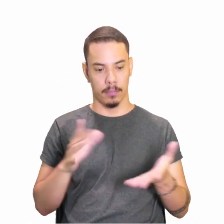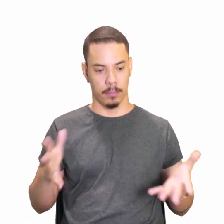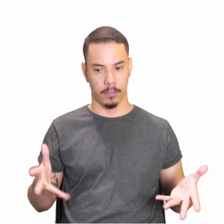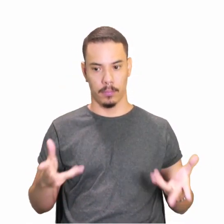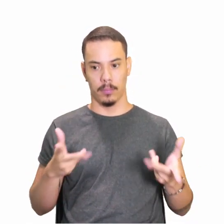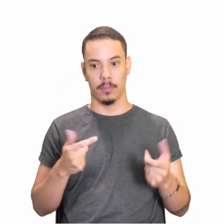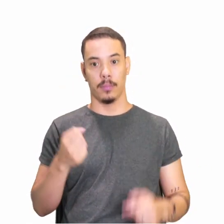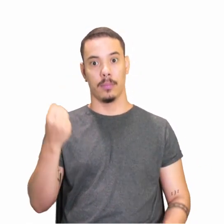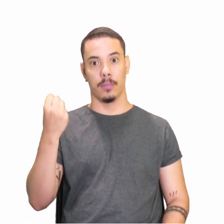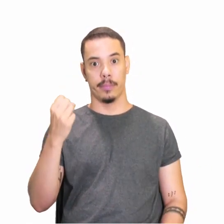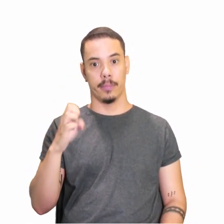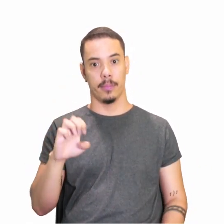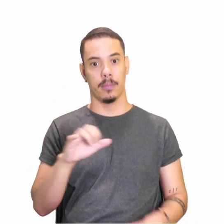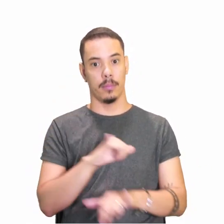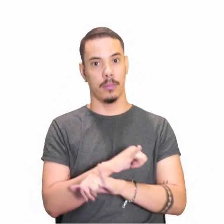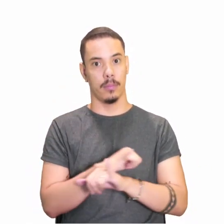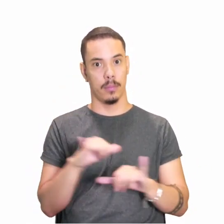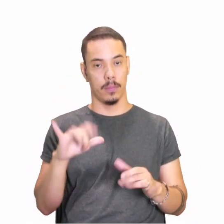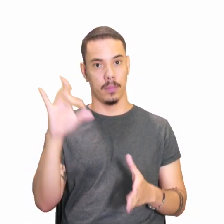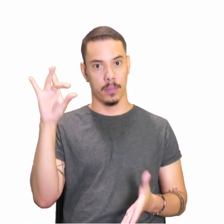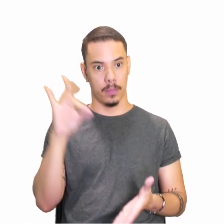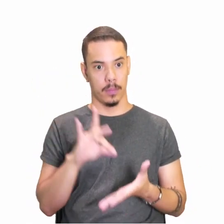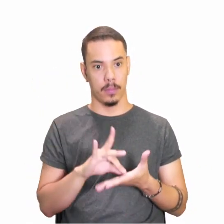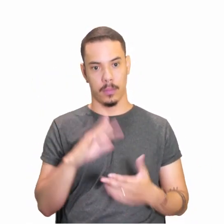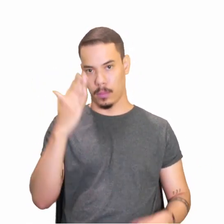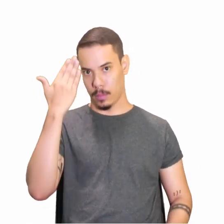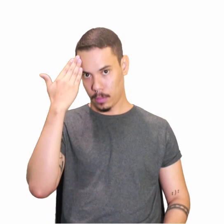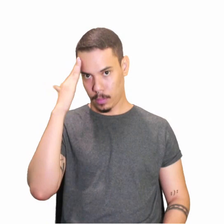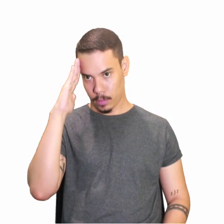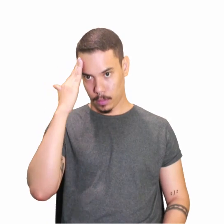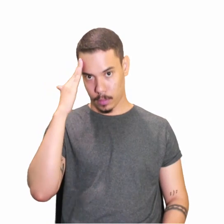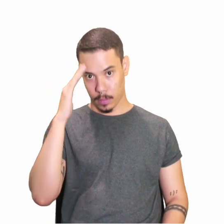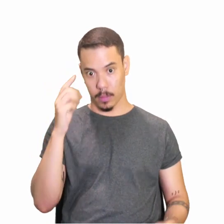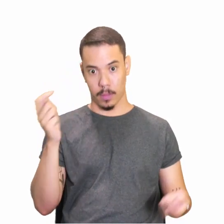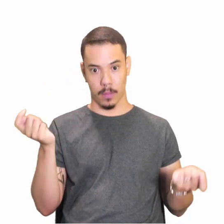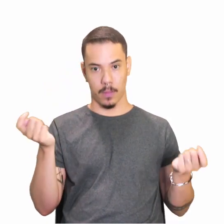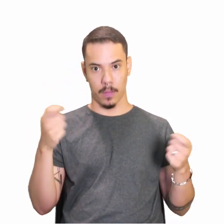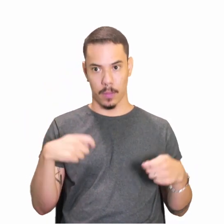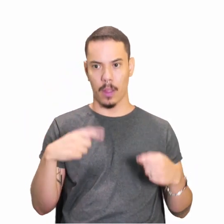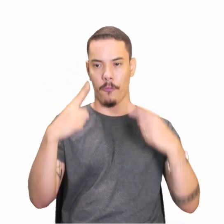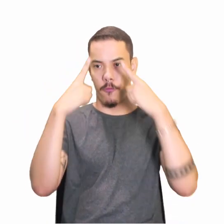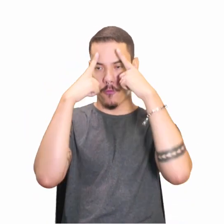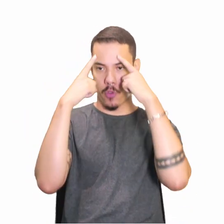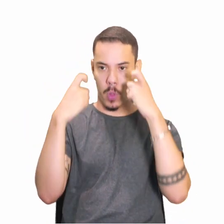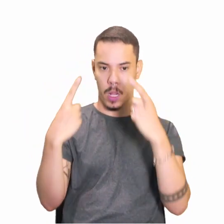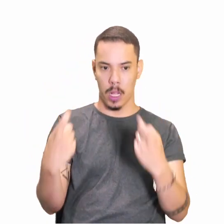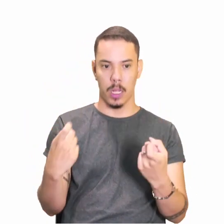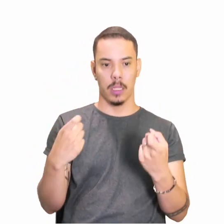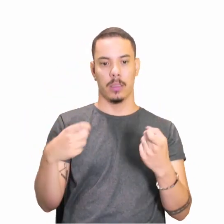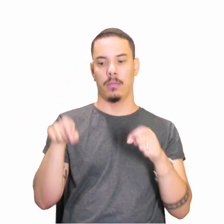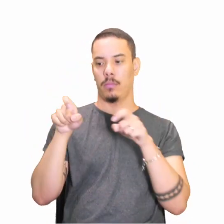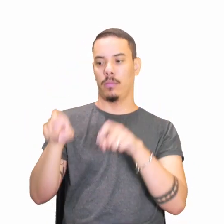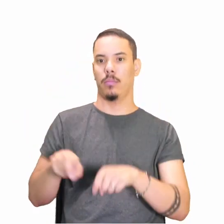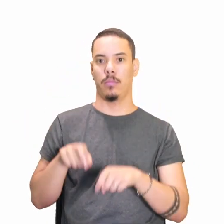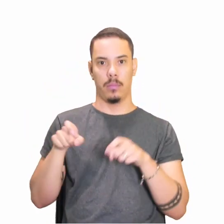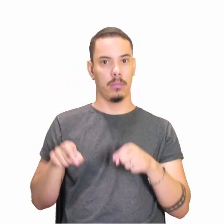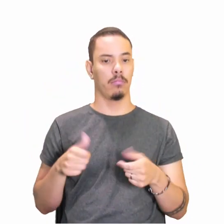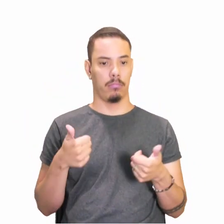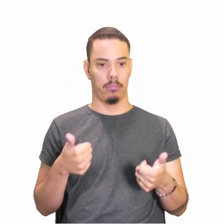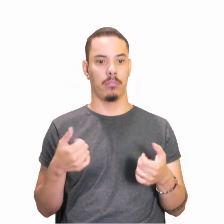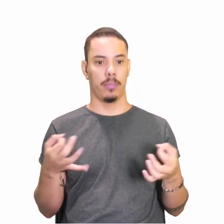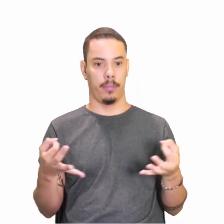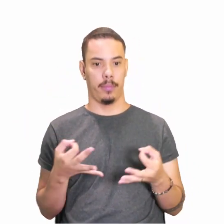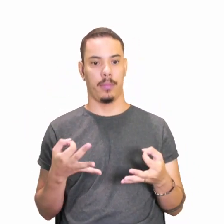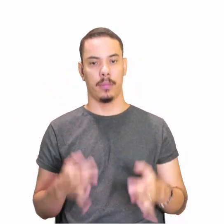a mensagem for entendida. Ali deu para você entender que era a violência que chegou na zona rural?